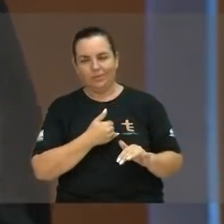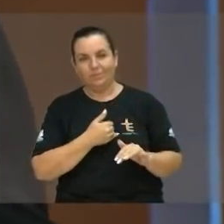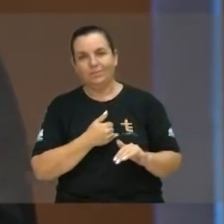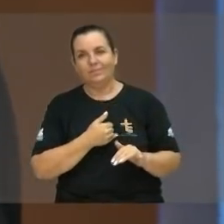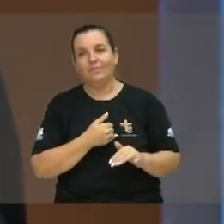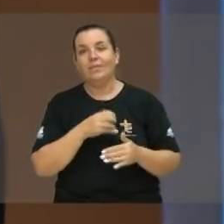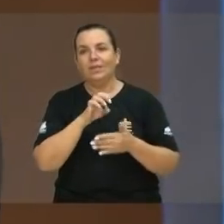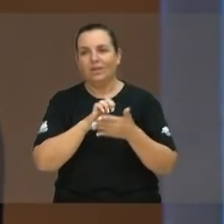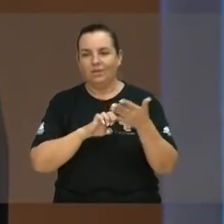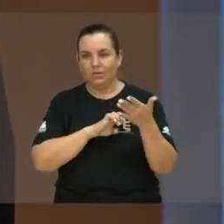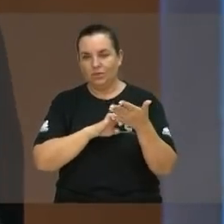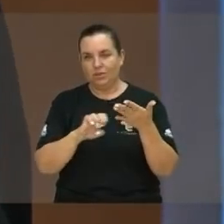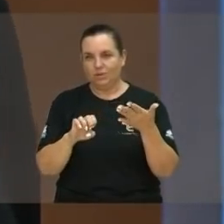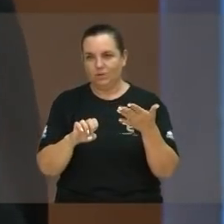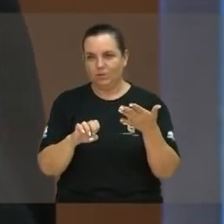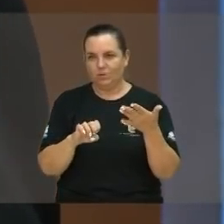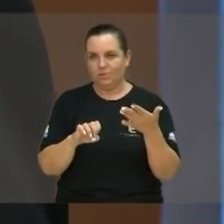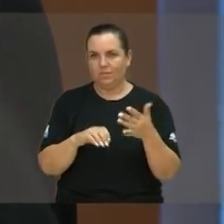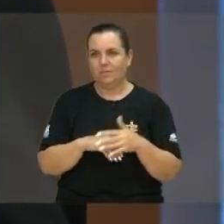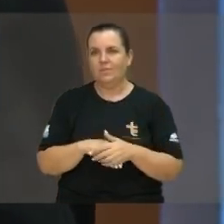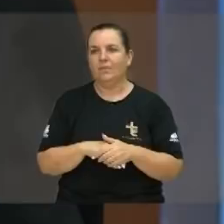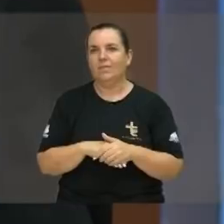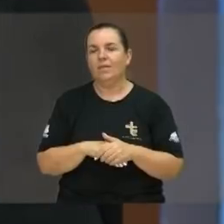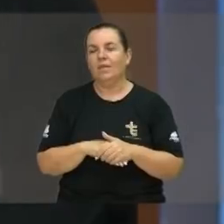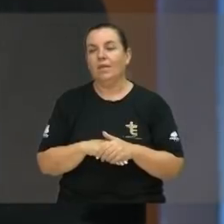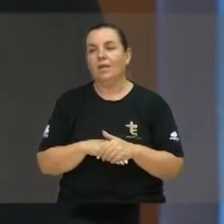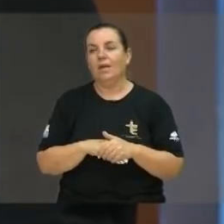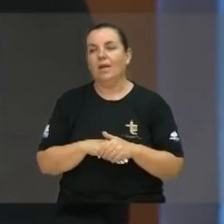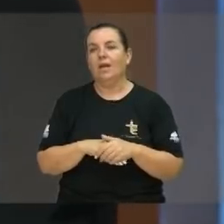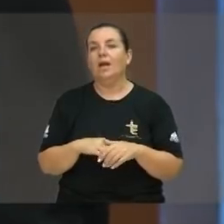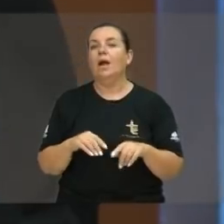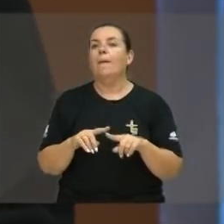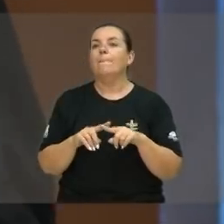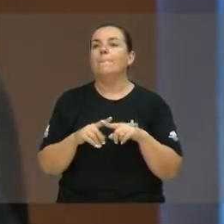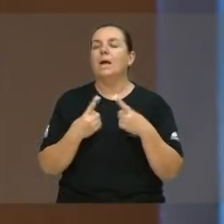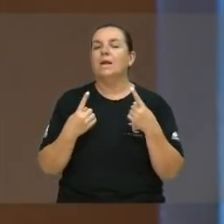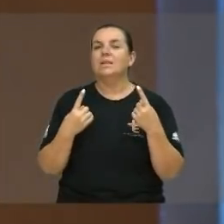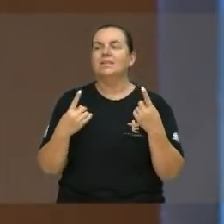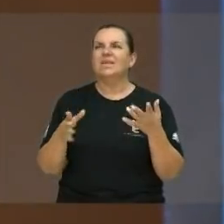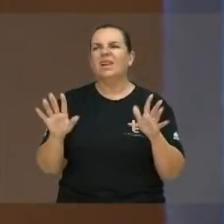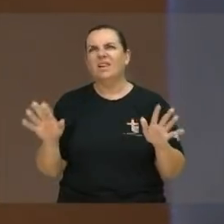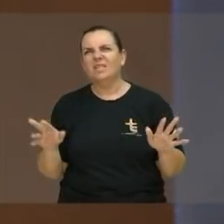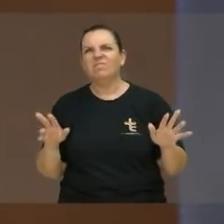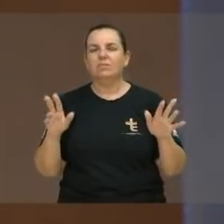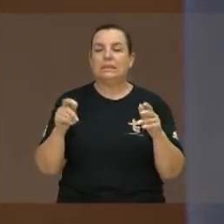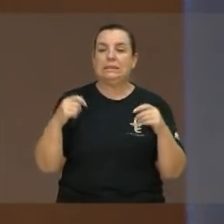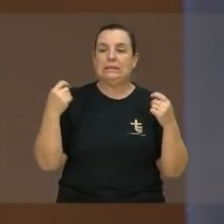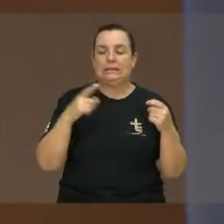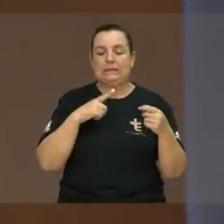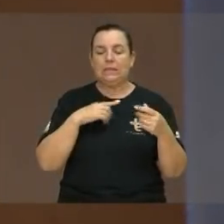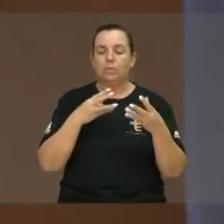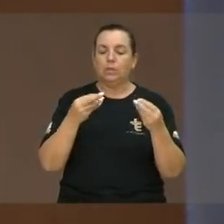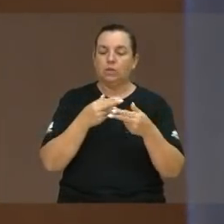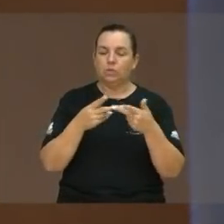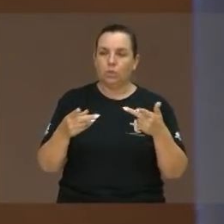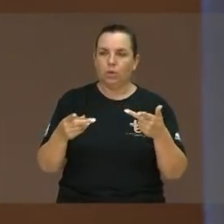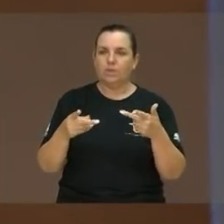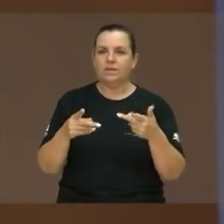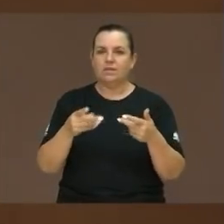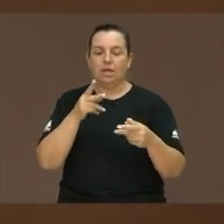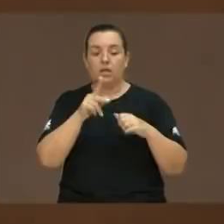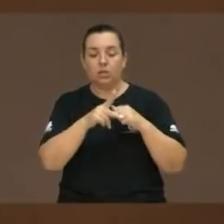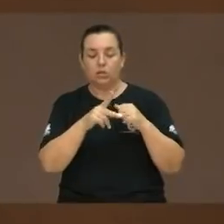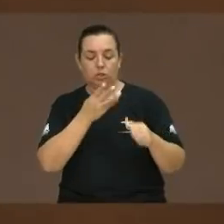evangelista aquele filho de zebedeu mas é que a intenção é bem mais alargada discípulo amado de